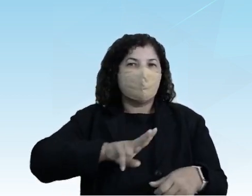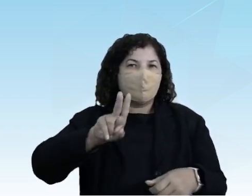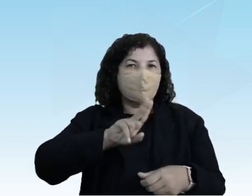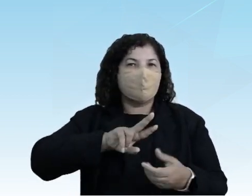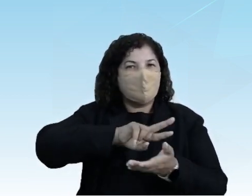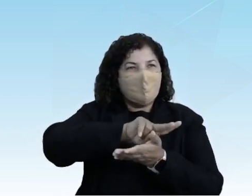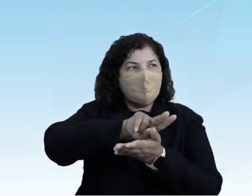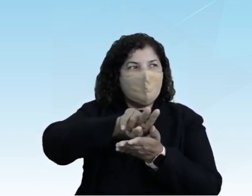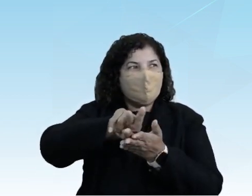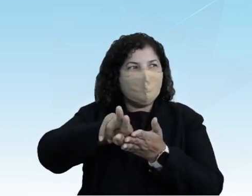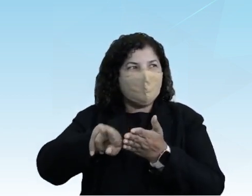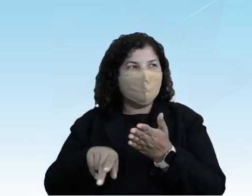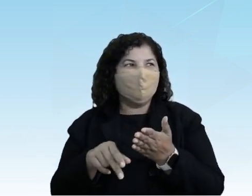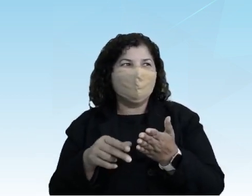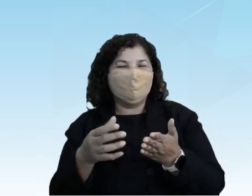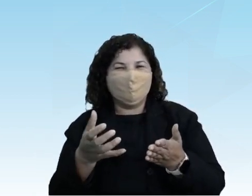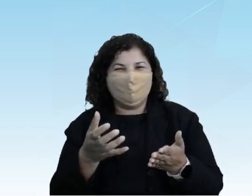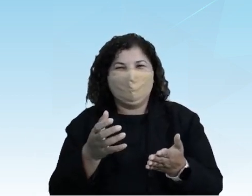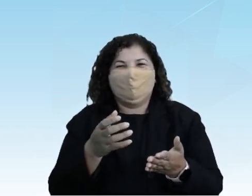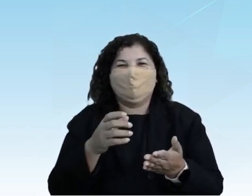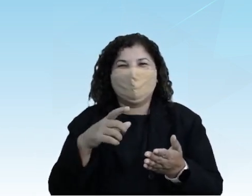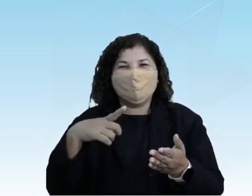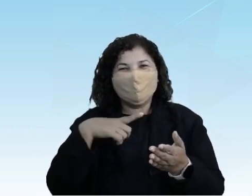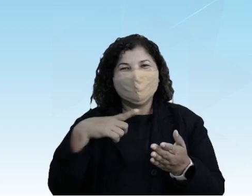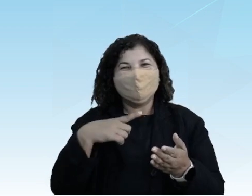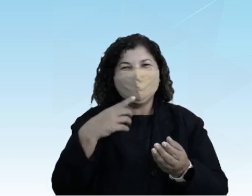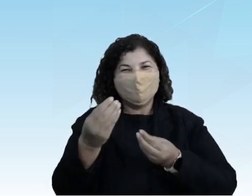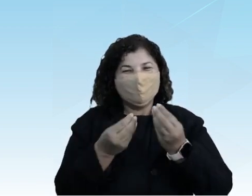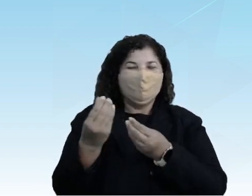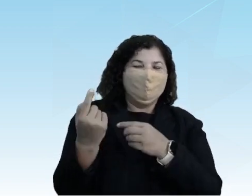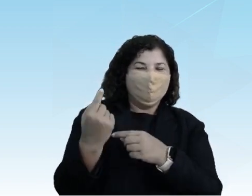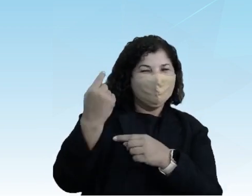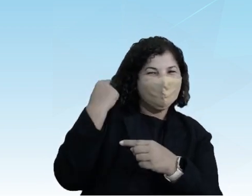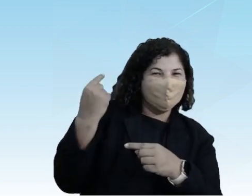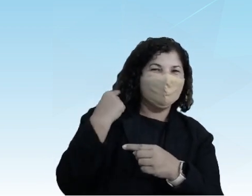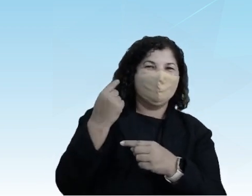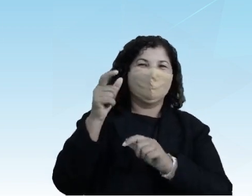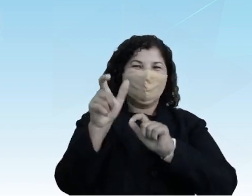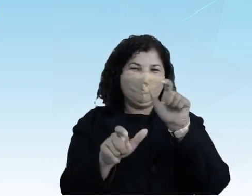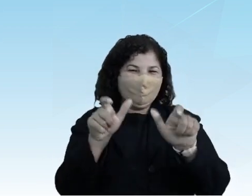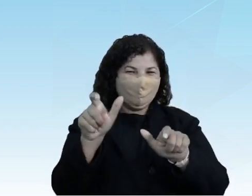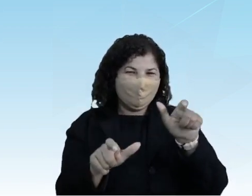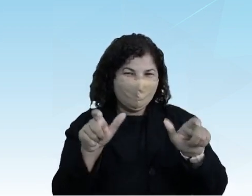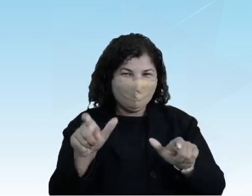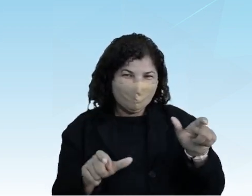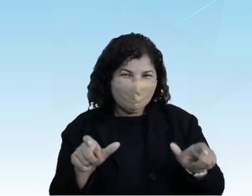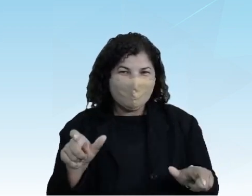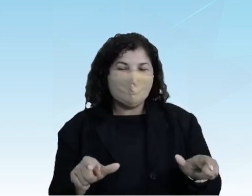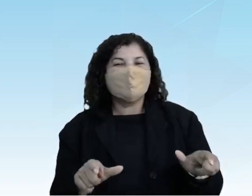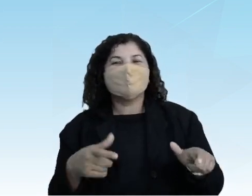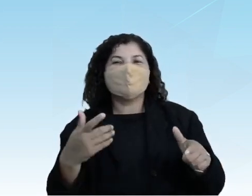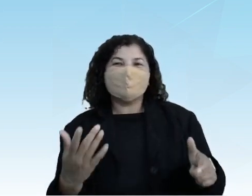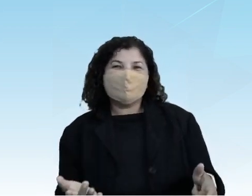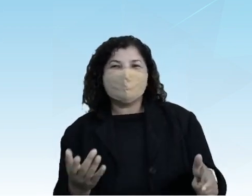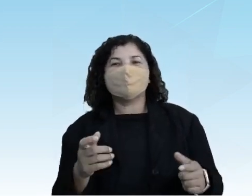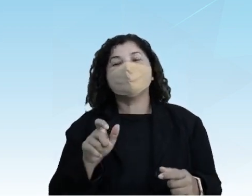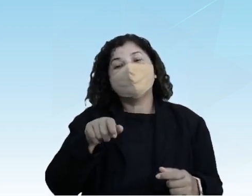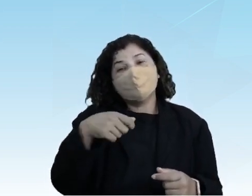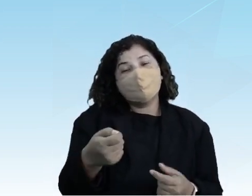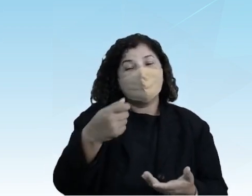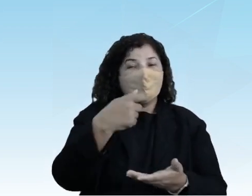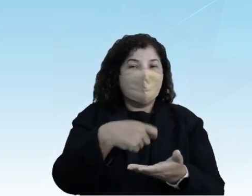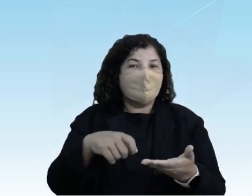mais variadas fontes para o estudo passado da humanidade. Então, essas fontes podem ser escritas ou